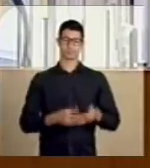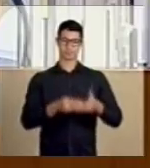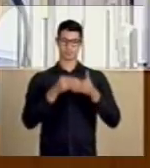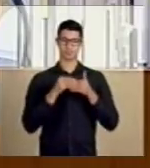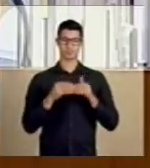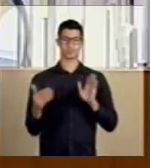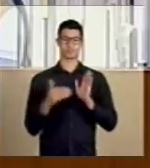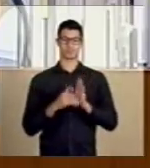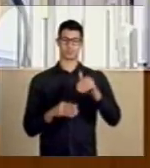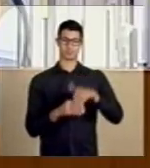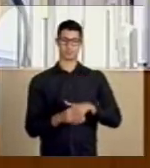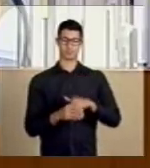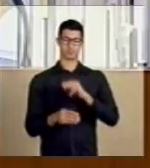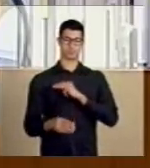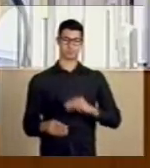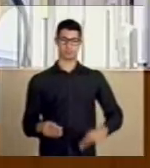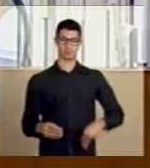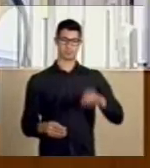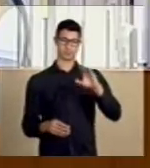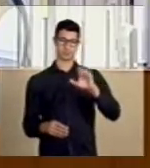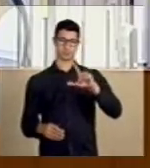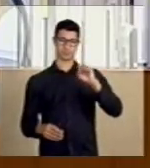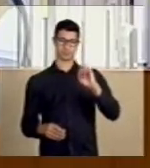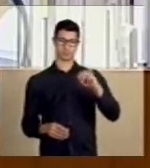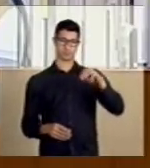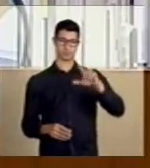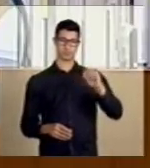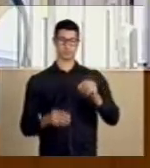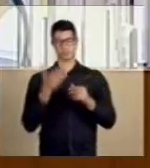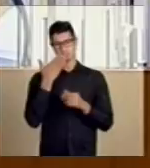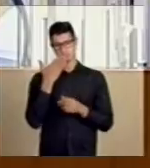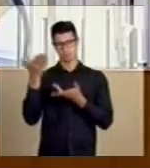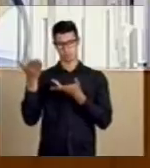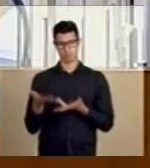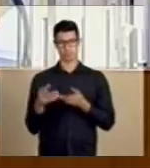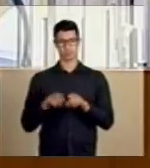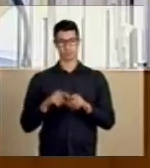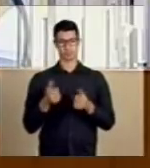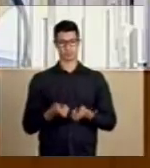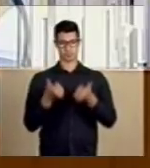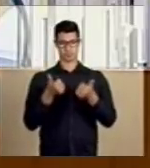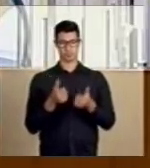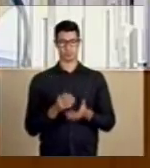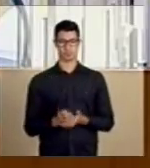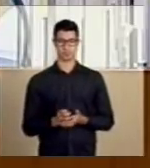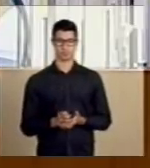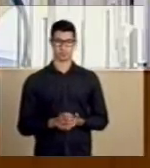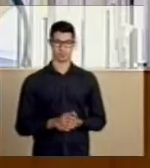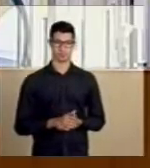e até o voto do ministro Celso de Mello. Peço bem a Vossa Excelência e proclamo o resultado.